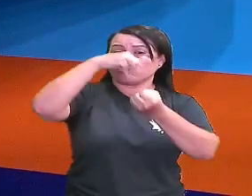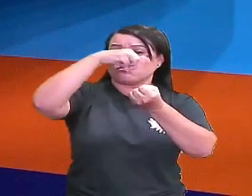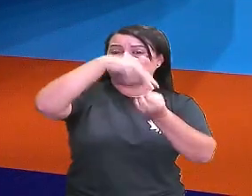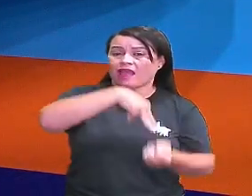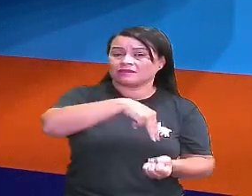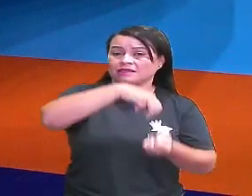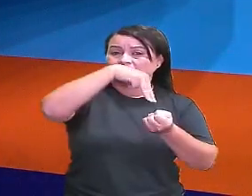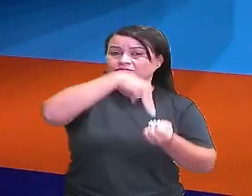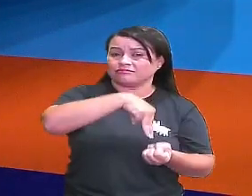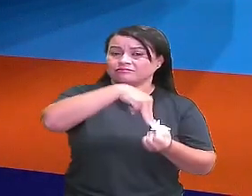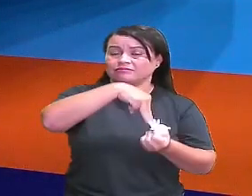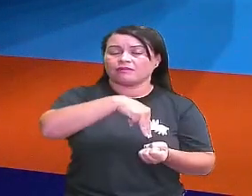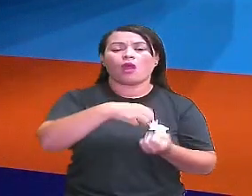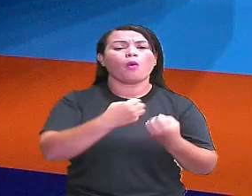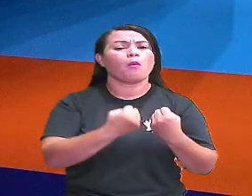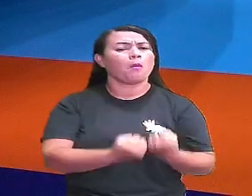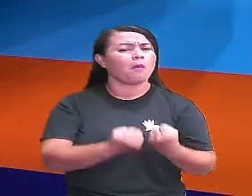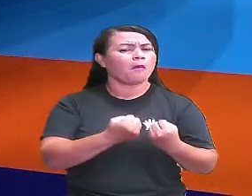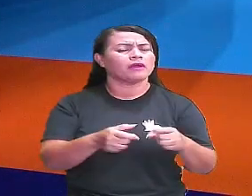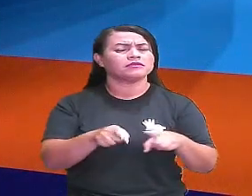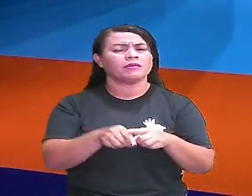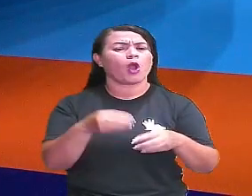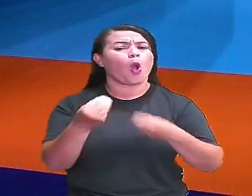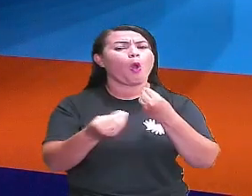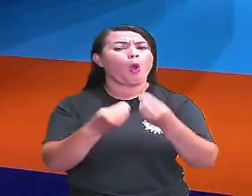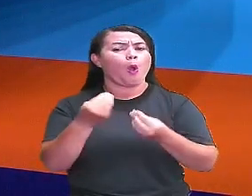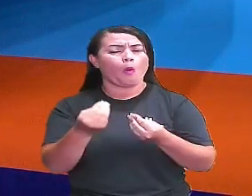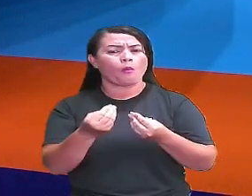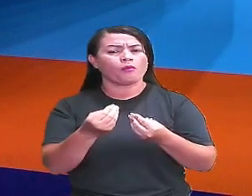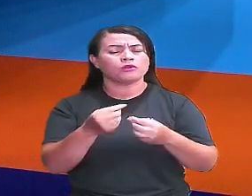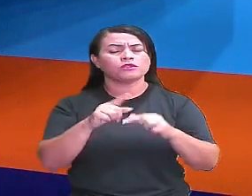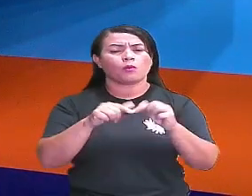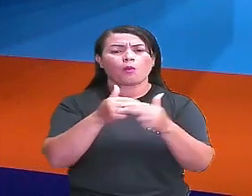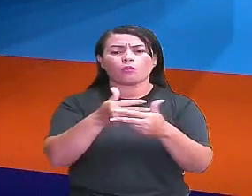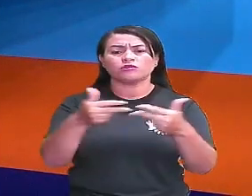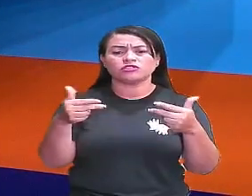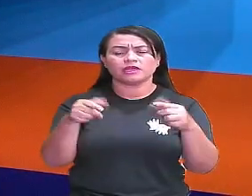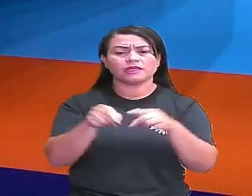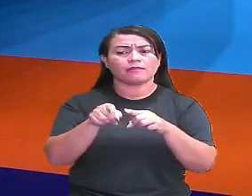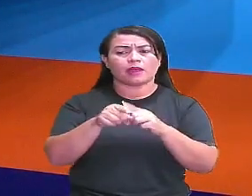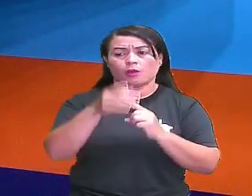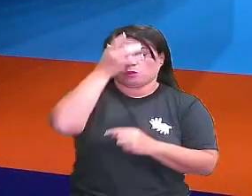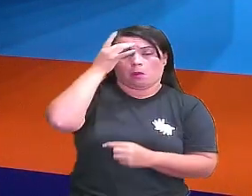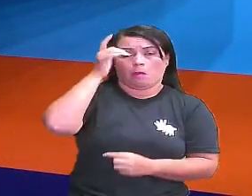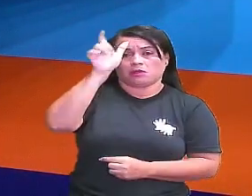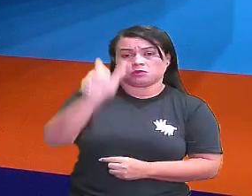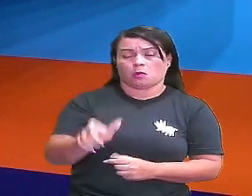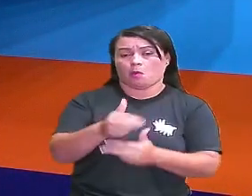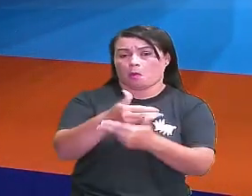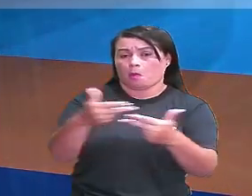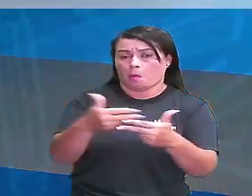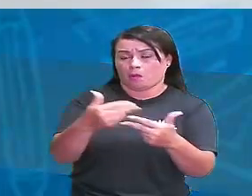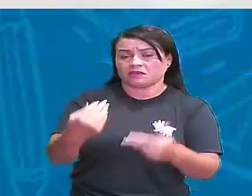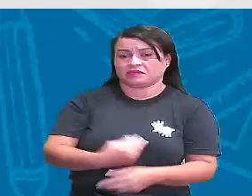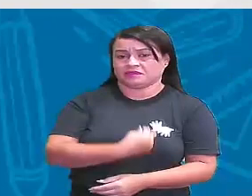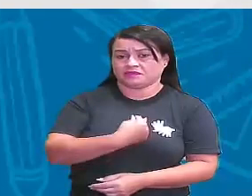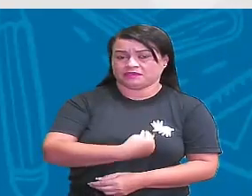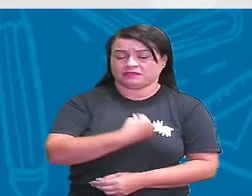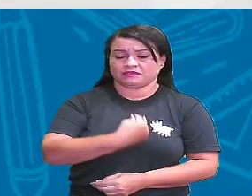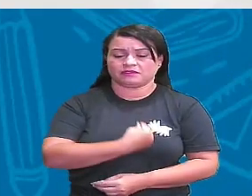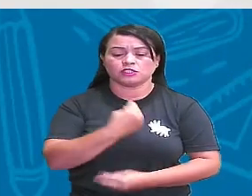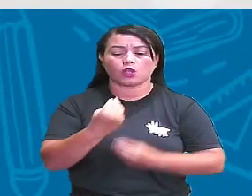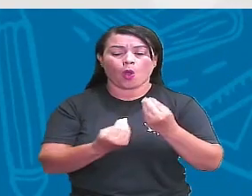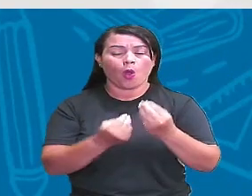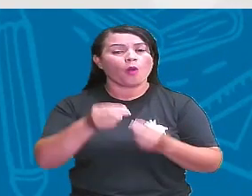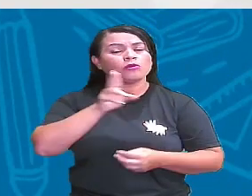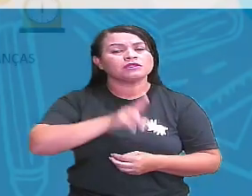a massa, ou seja, o peso de um produto, de um objeto ou de um ser vivo, utilizamos diferentes